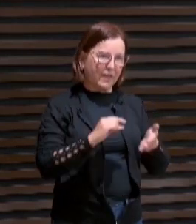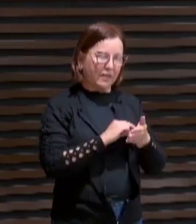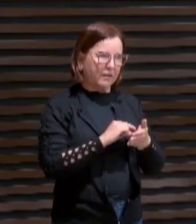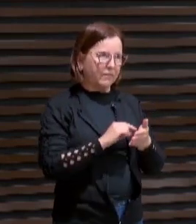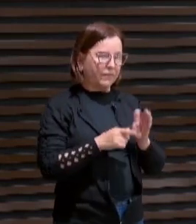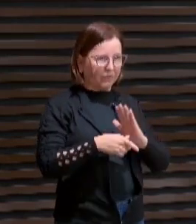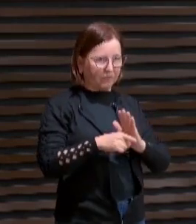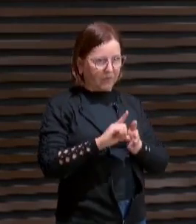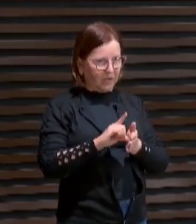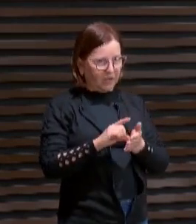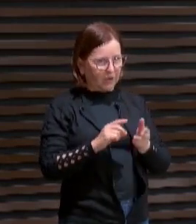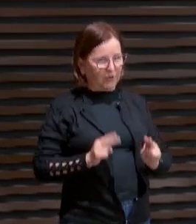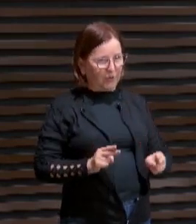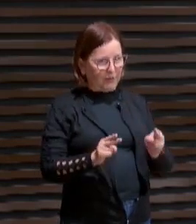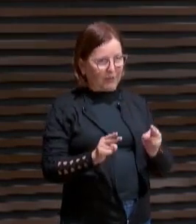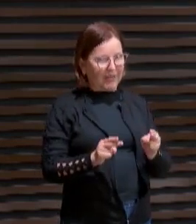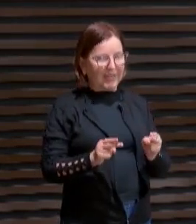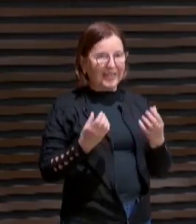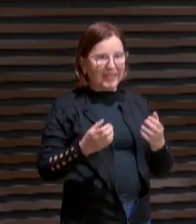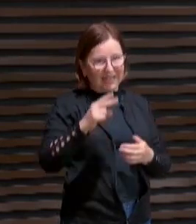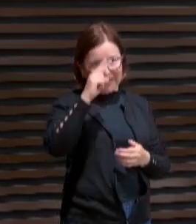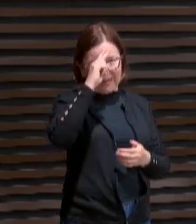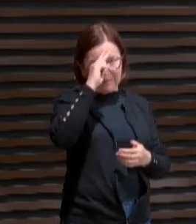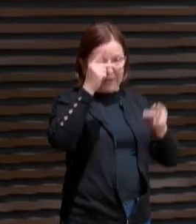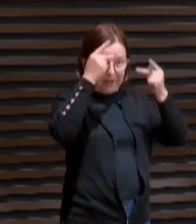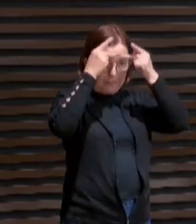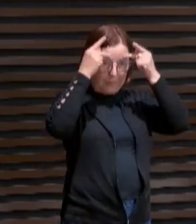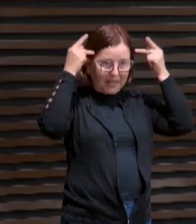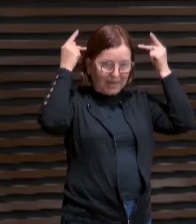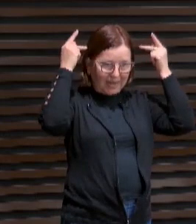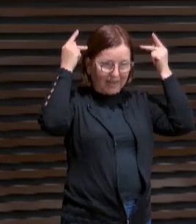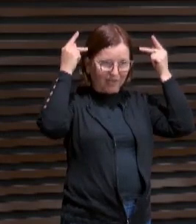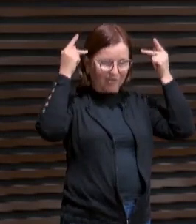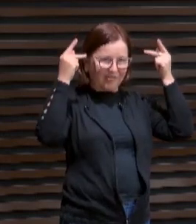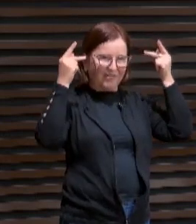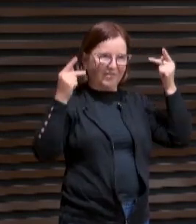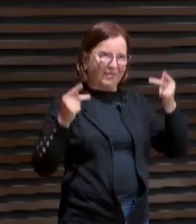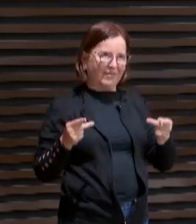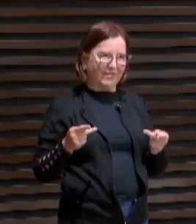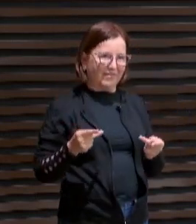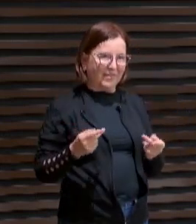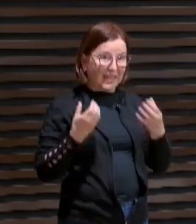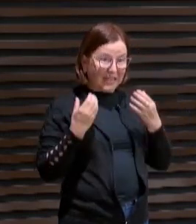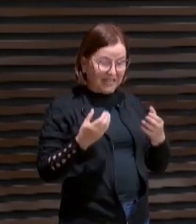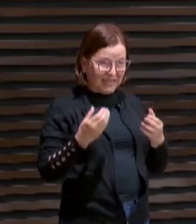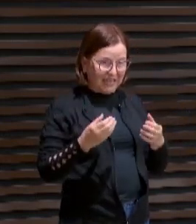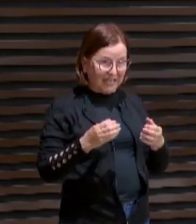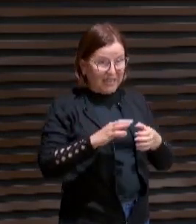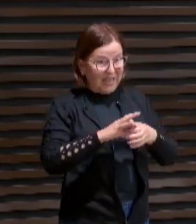antes de partirmos, eu queria só lembrar que Pilatos tentou tirar Jesus 3 vezes